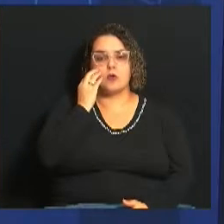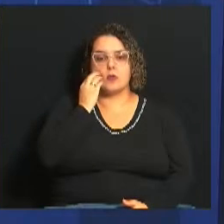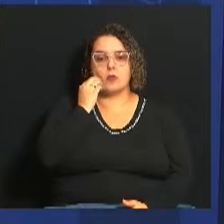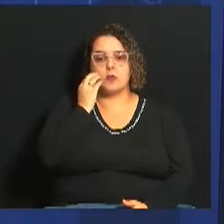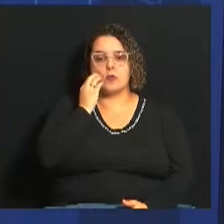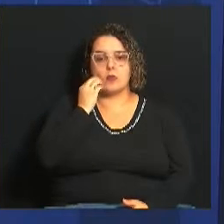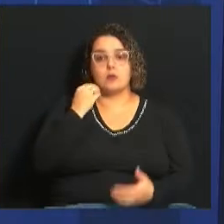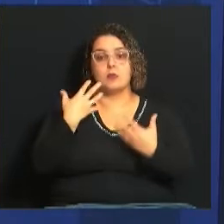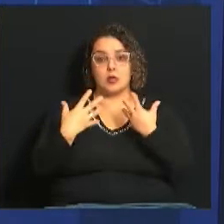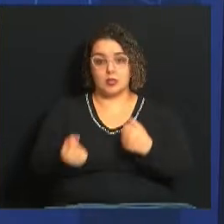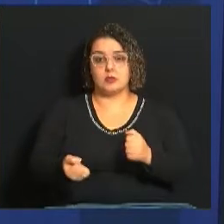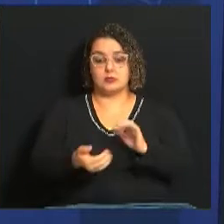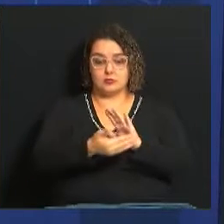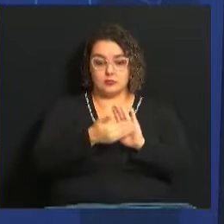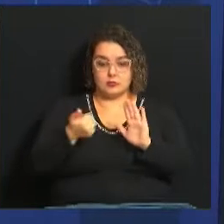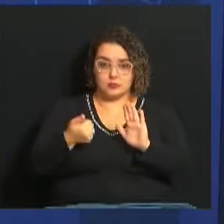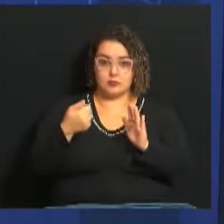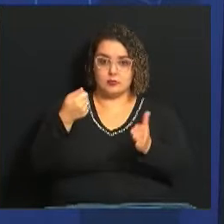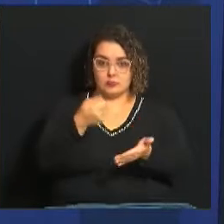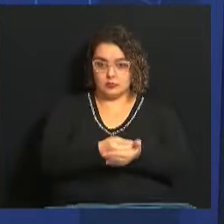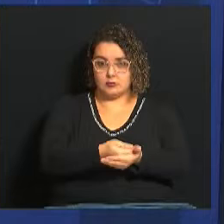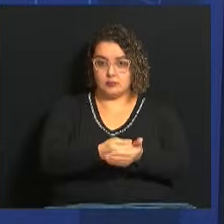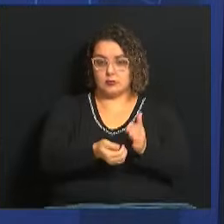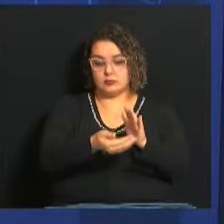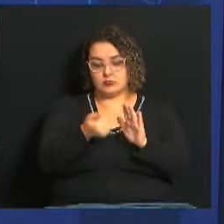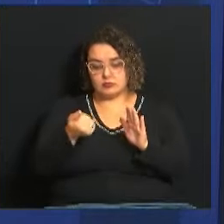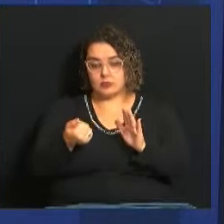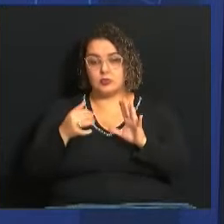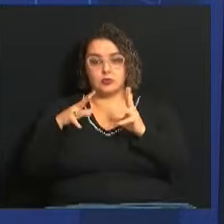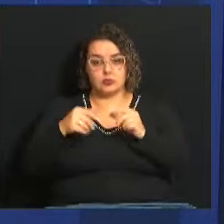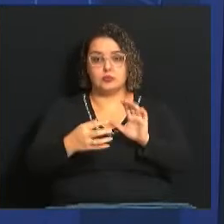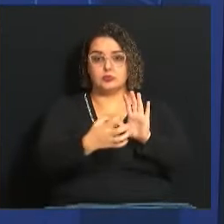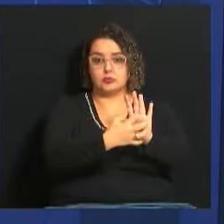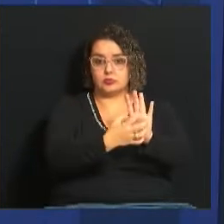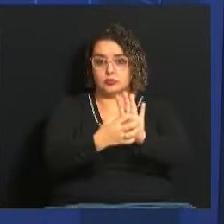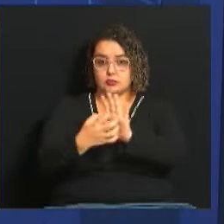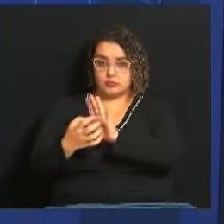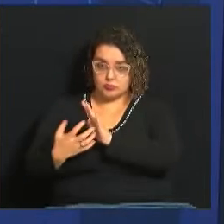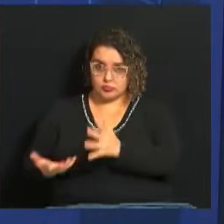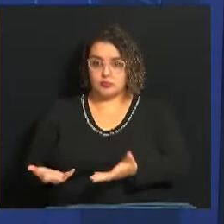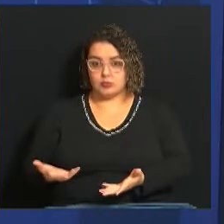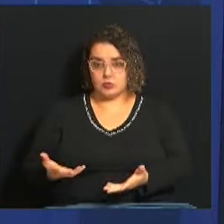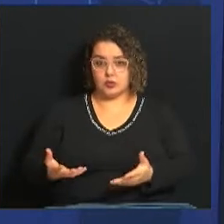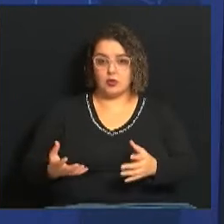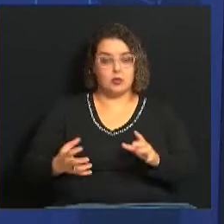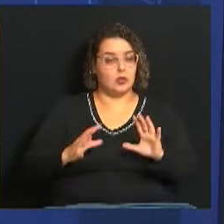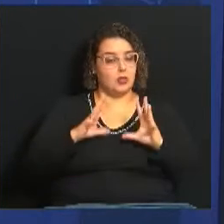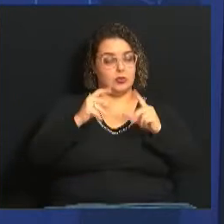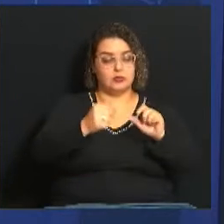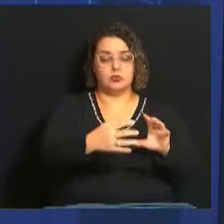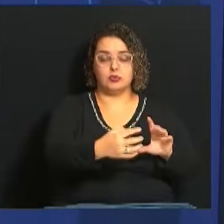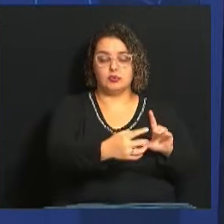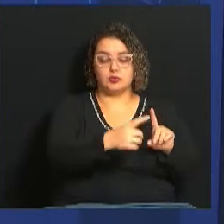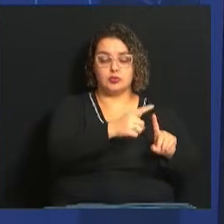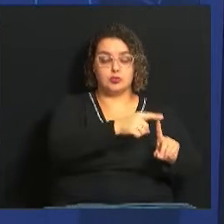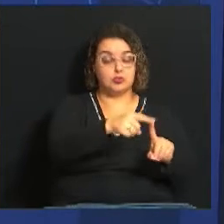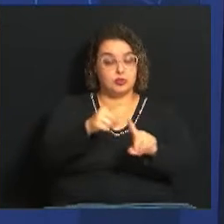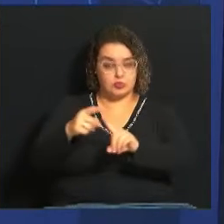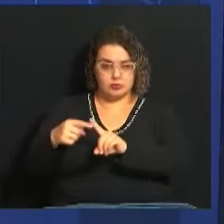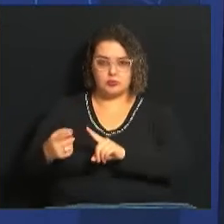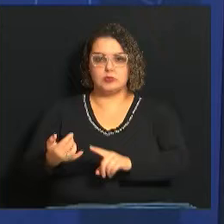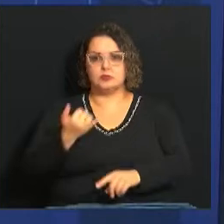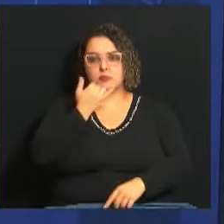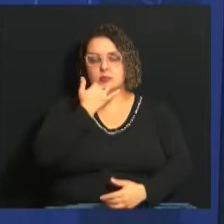a isenção em todas as modalidades é já ter concluído ou concluir em 2022